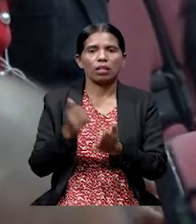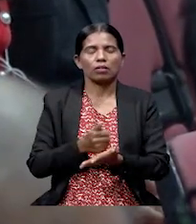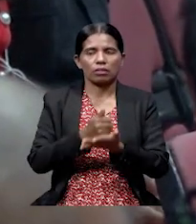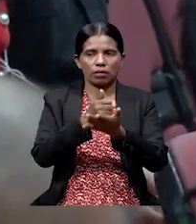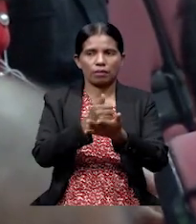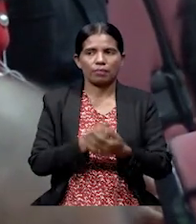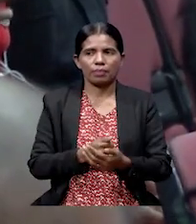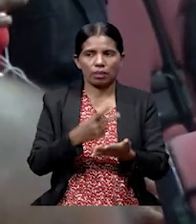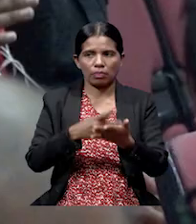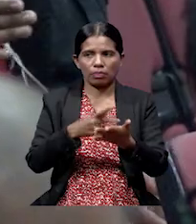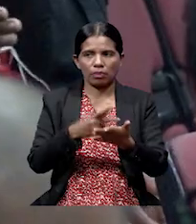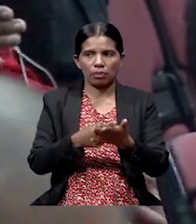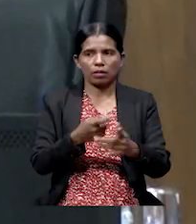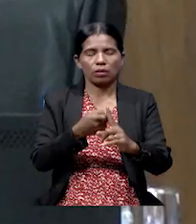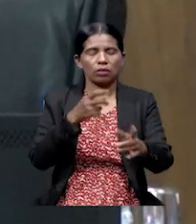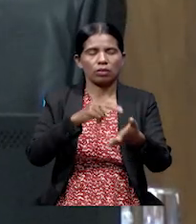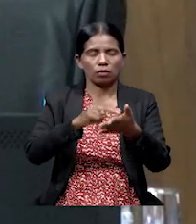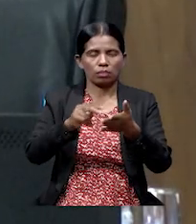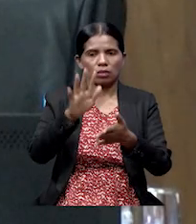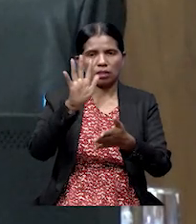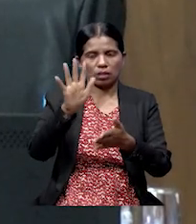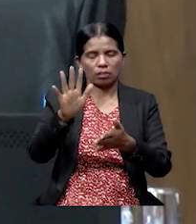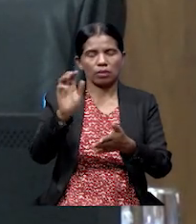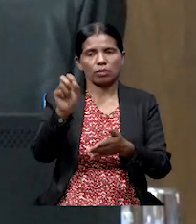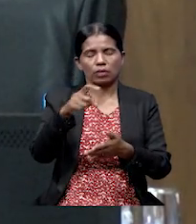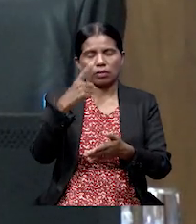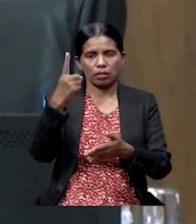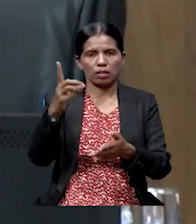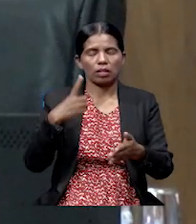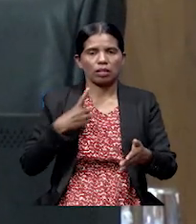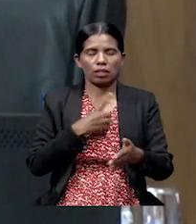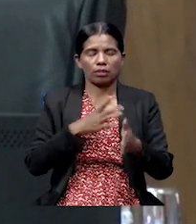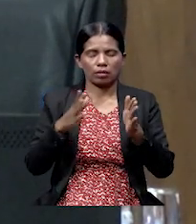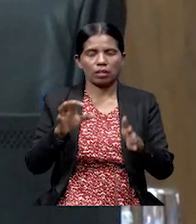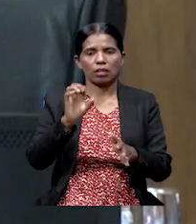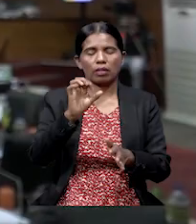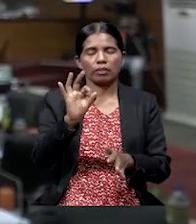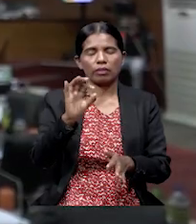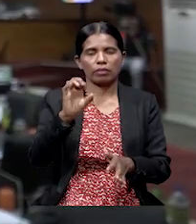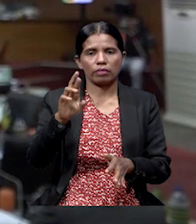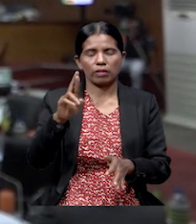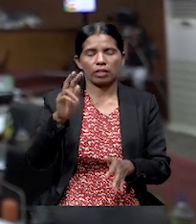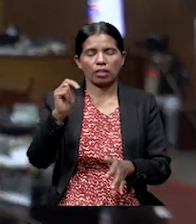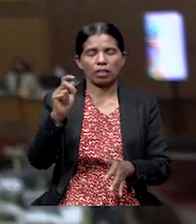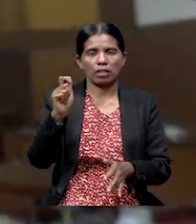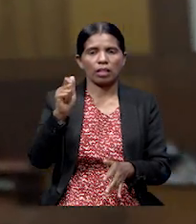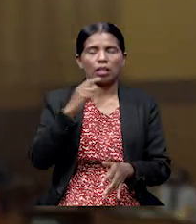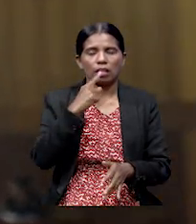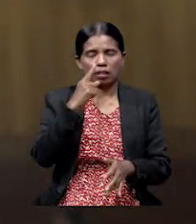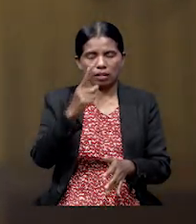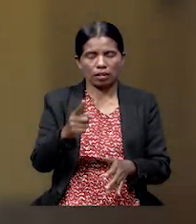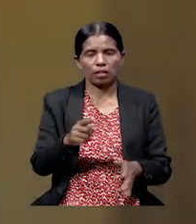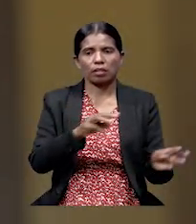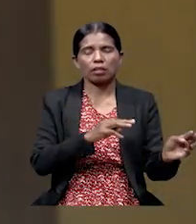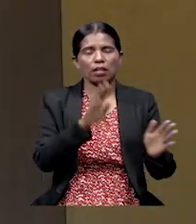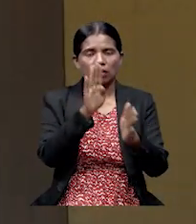proposta alteração, Rússia número 5, to Sanulo Resinida, deputada Fernanda Lai, Rússia atuhalo redução. No elimina